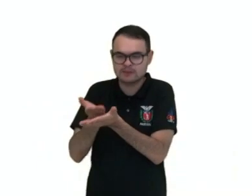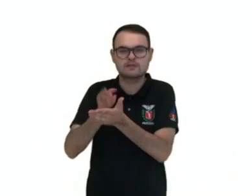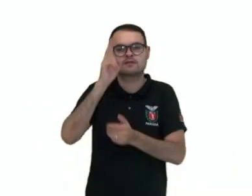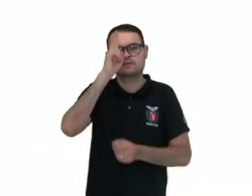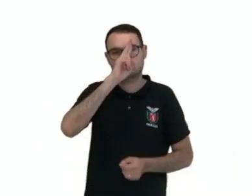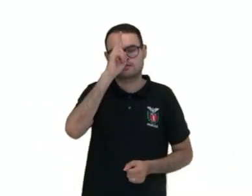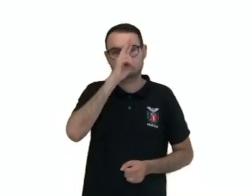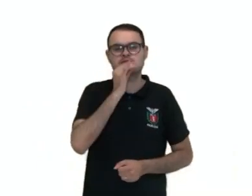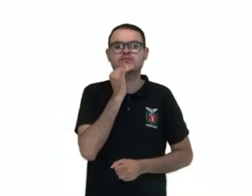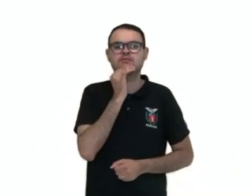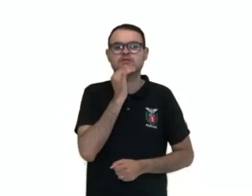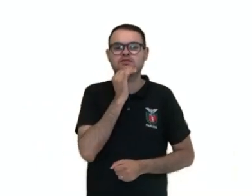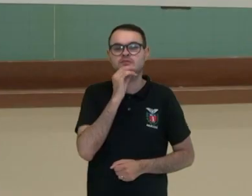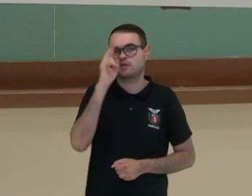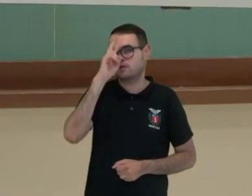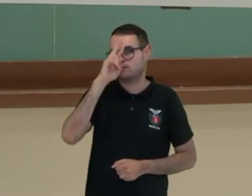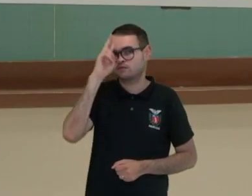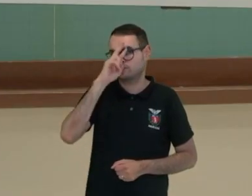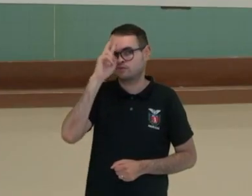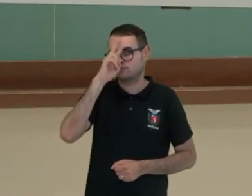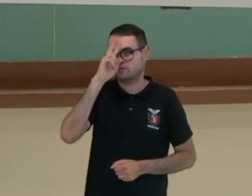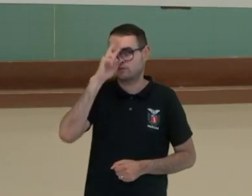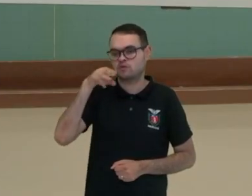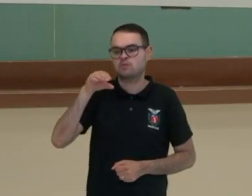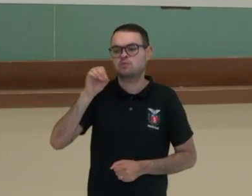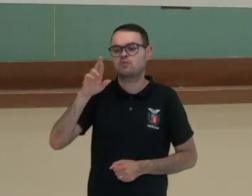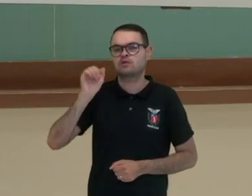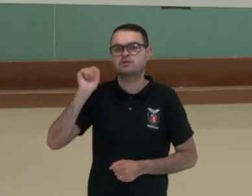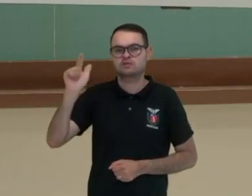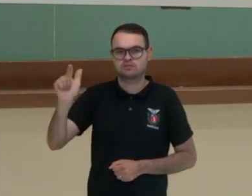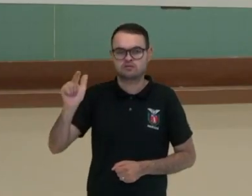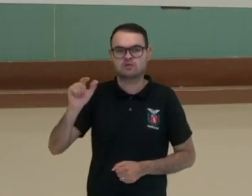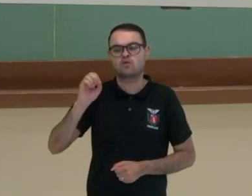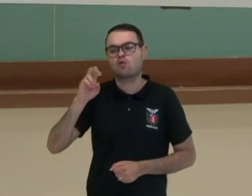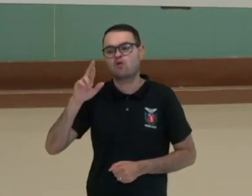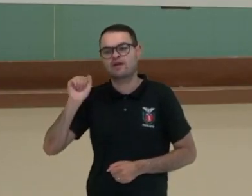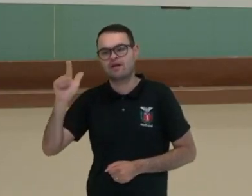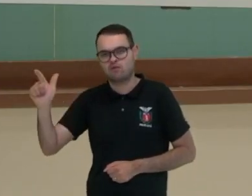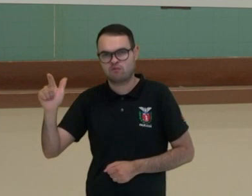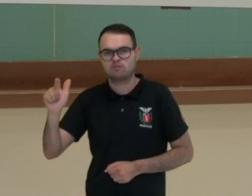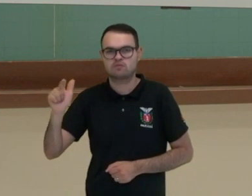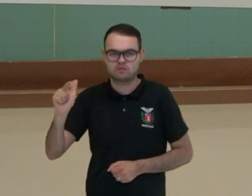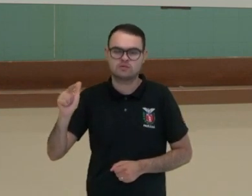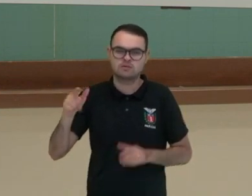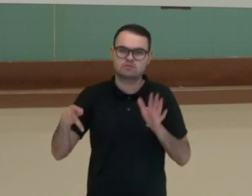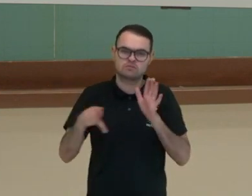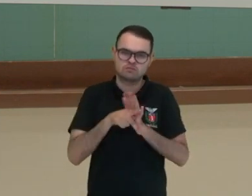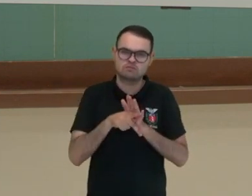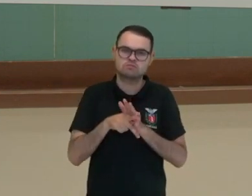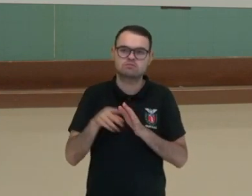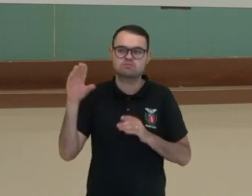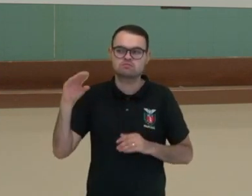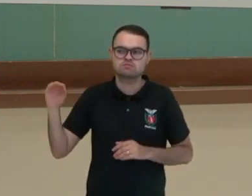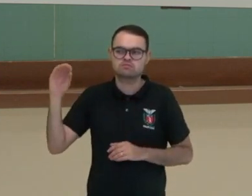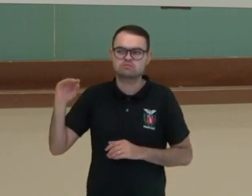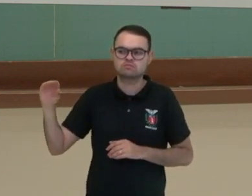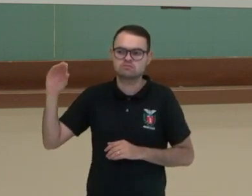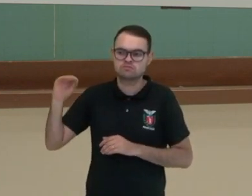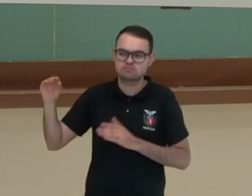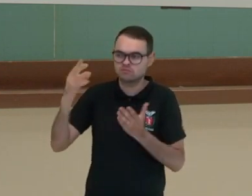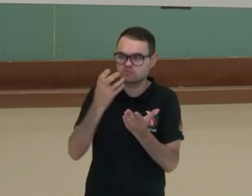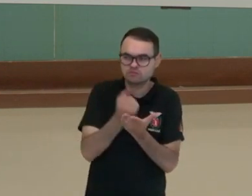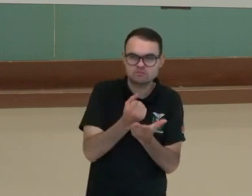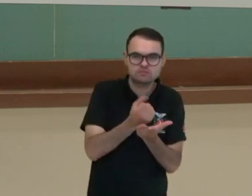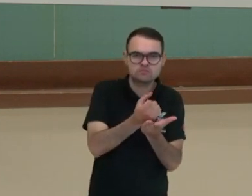por exemplo, a história oral, a importância da história oral na escrita da história. E isso permitiu